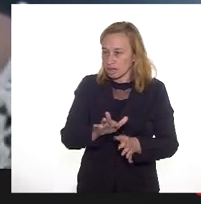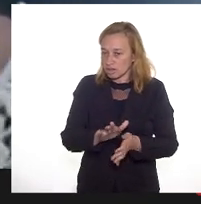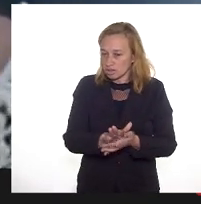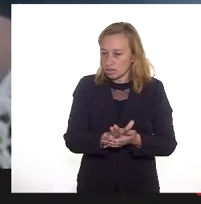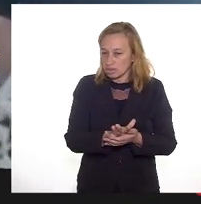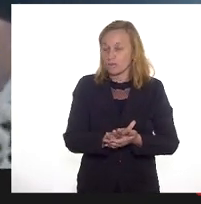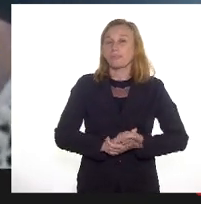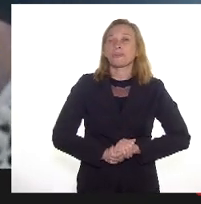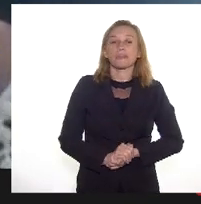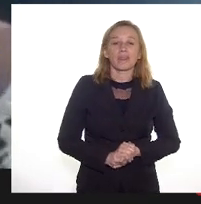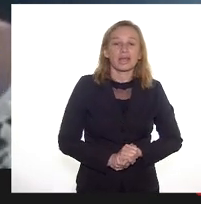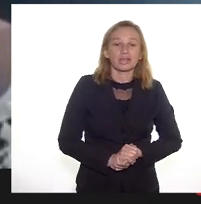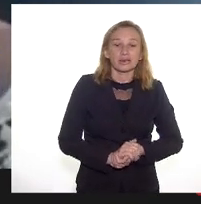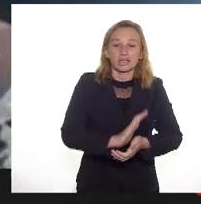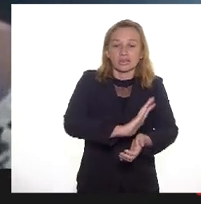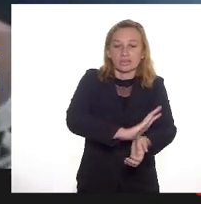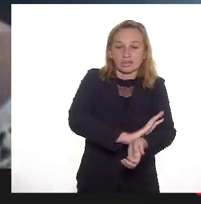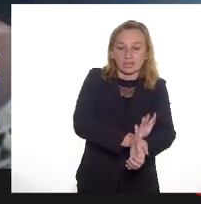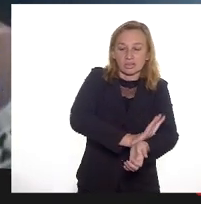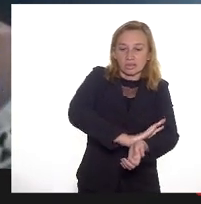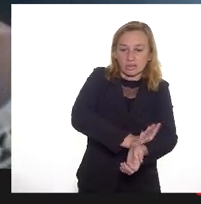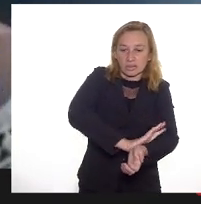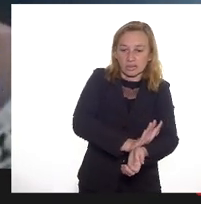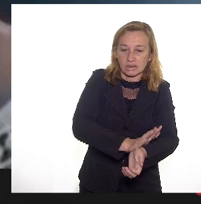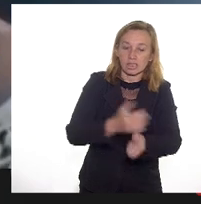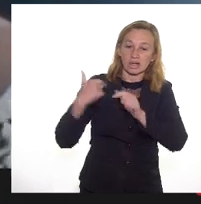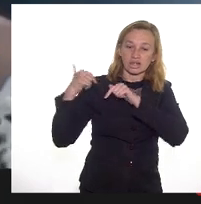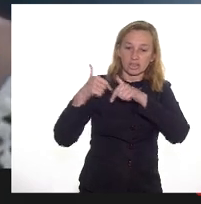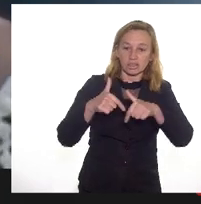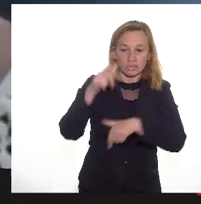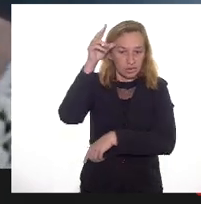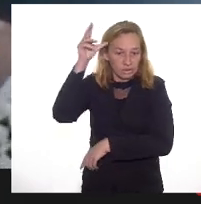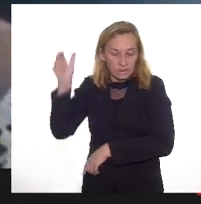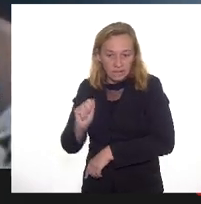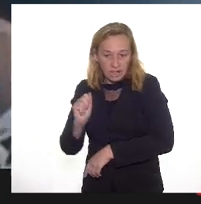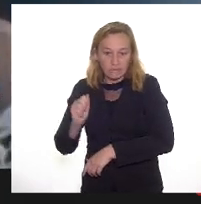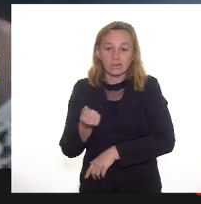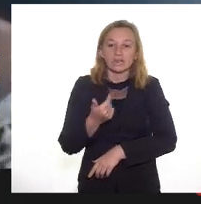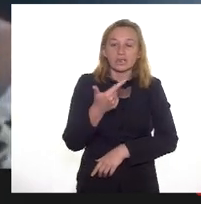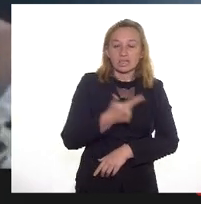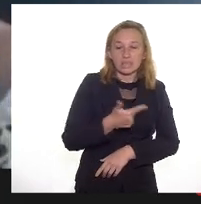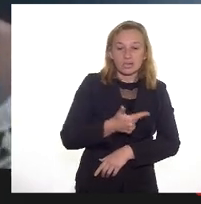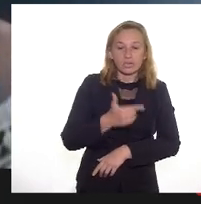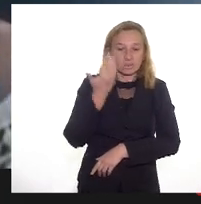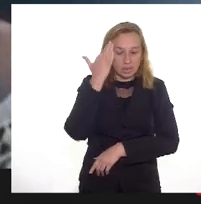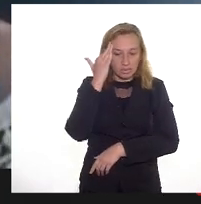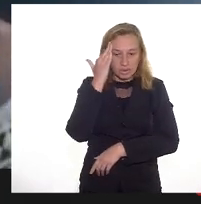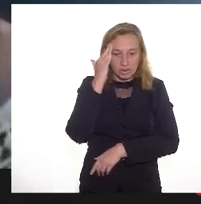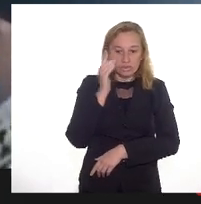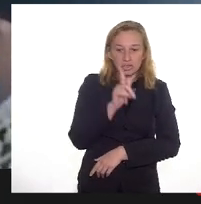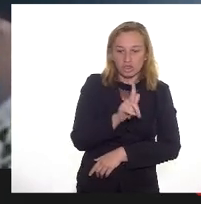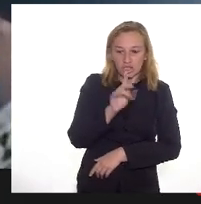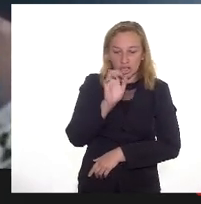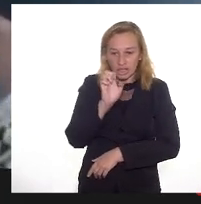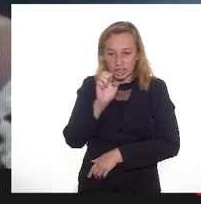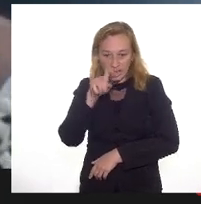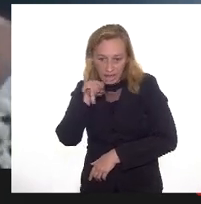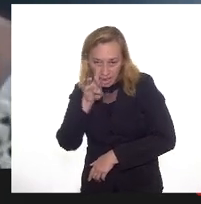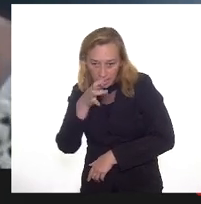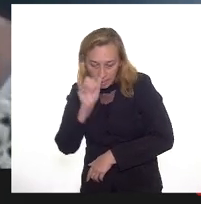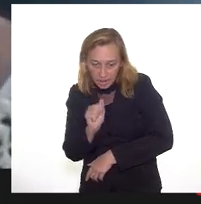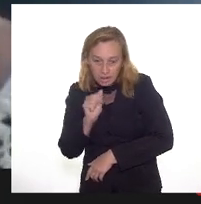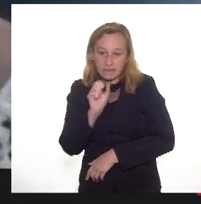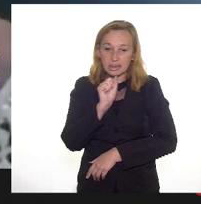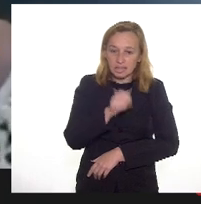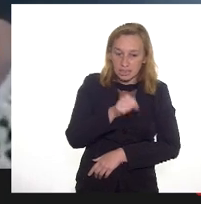pretendem exterminar as tradições afro, né? Segundo o entendimento da Convenção de Genebra, estaríamos diante, sim, de